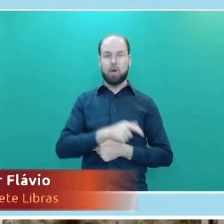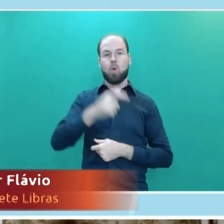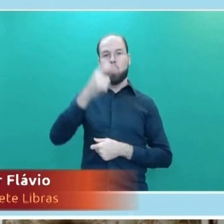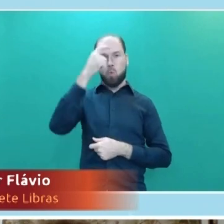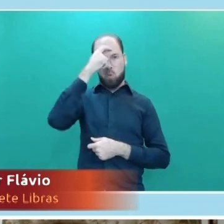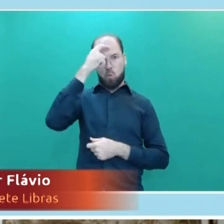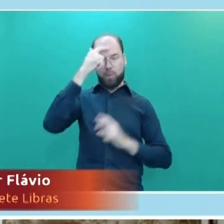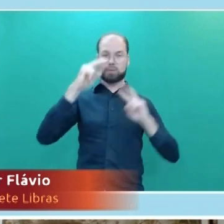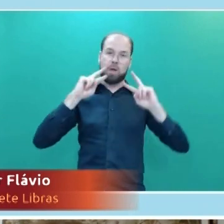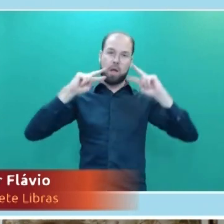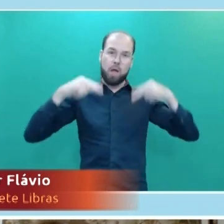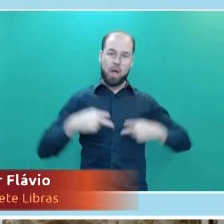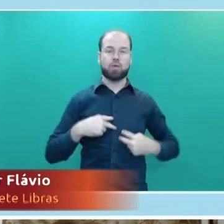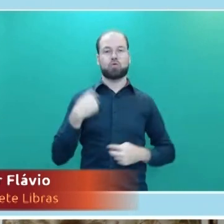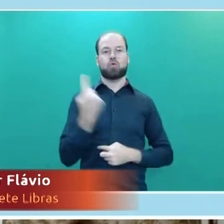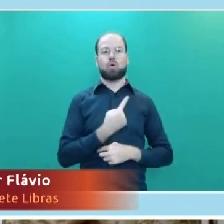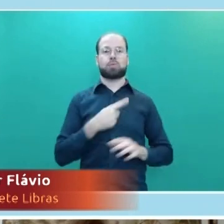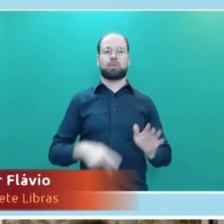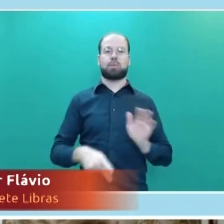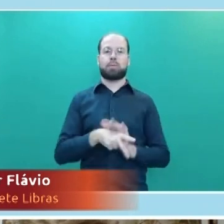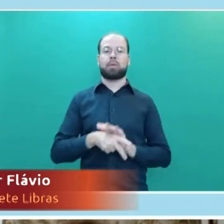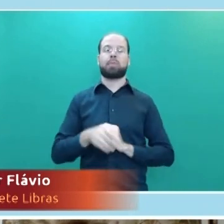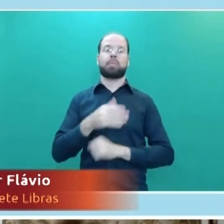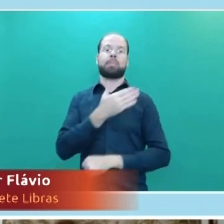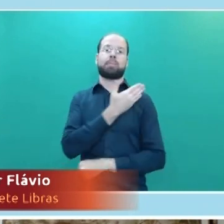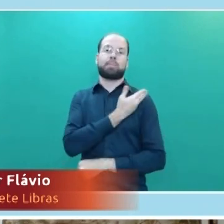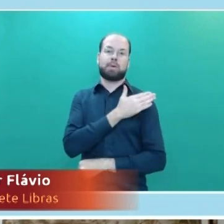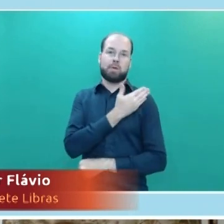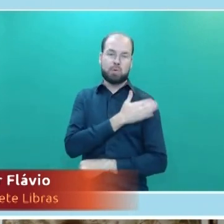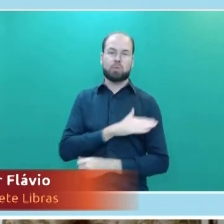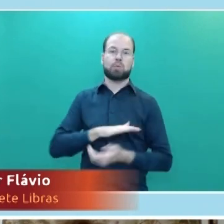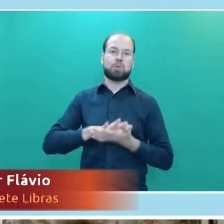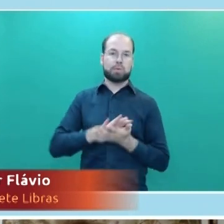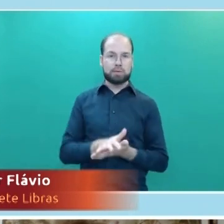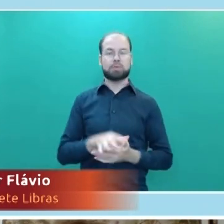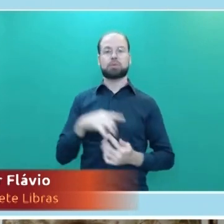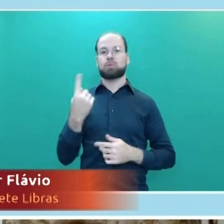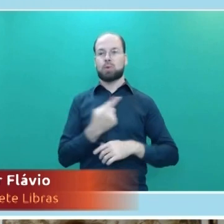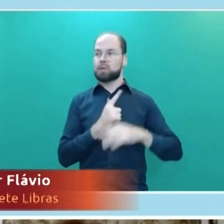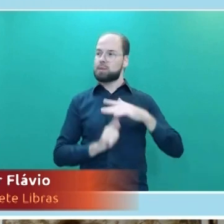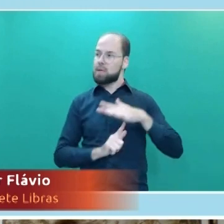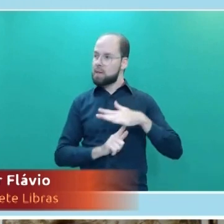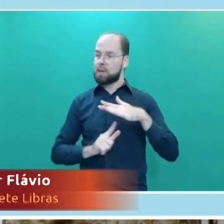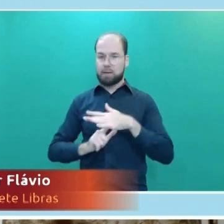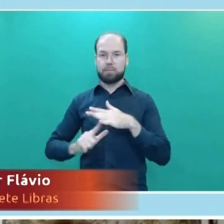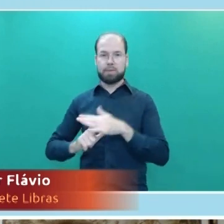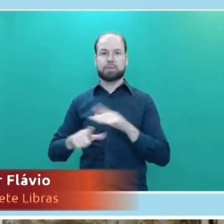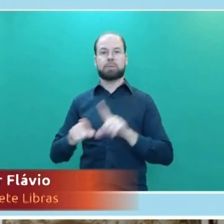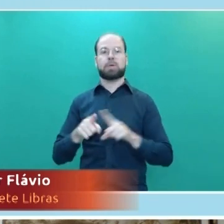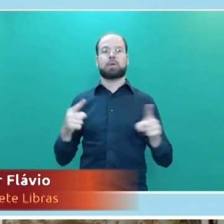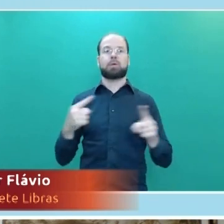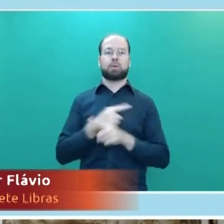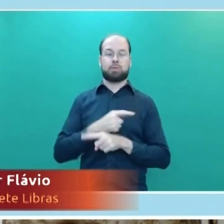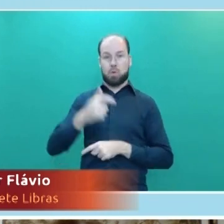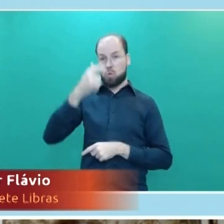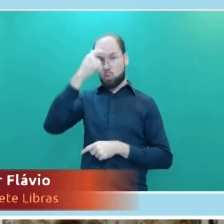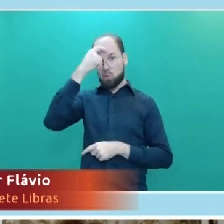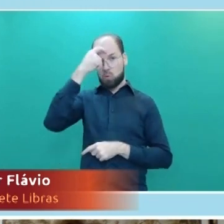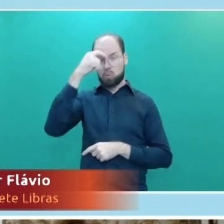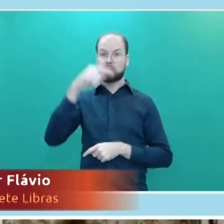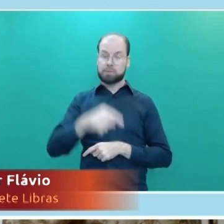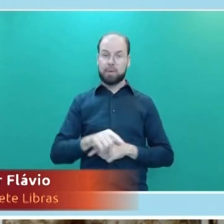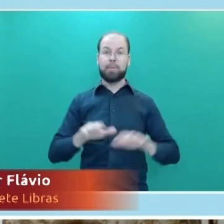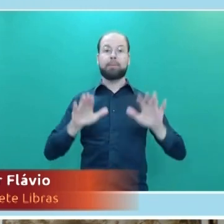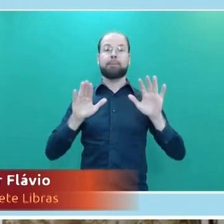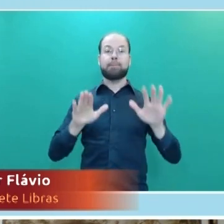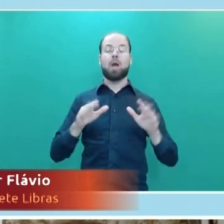das nossas limitações, das nossas contradições. Consciência disso, mas em formas